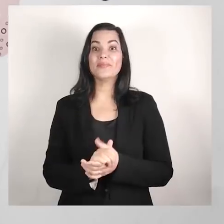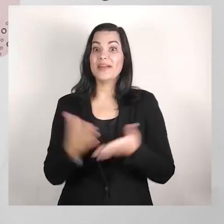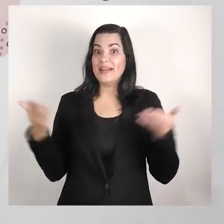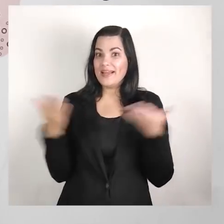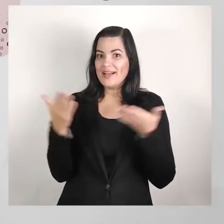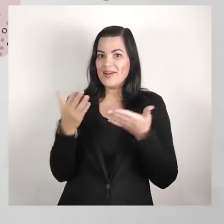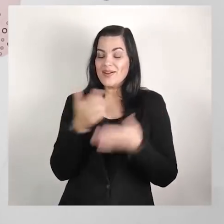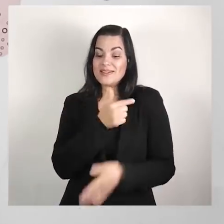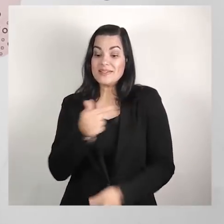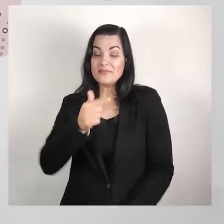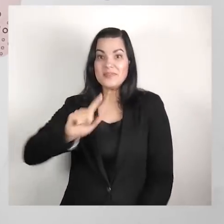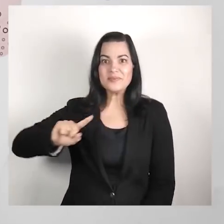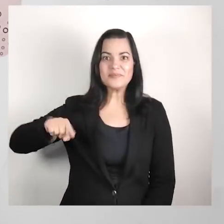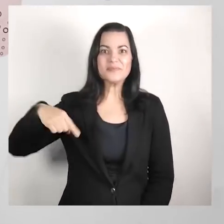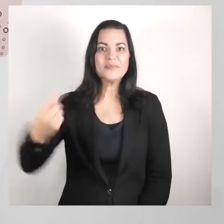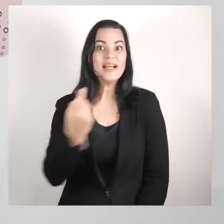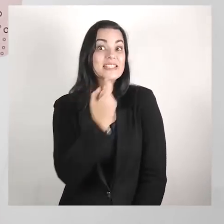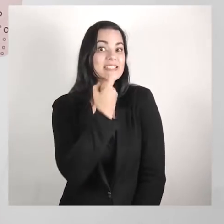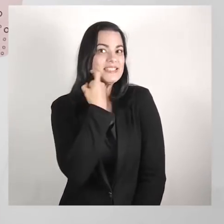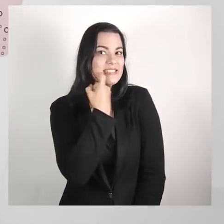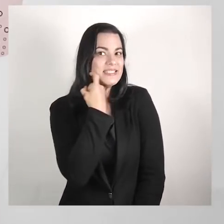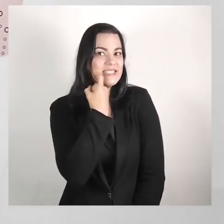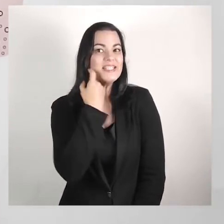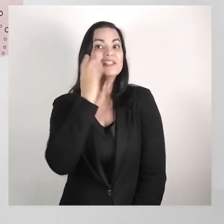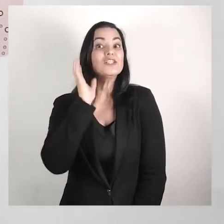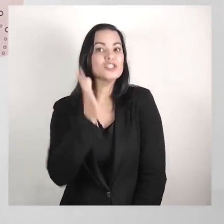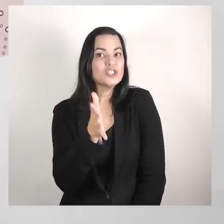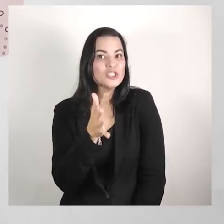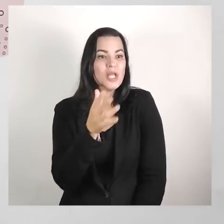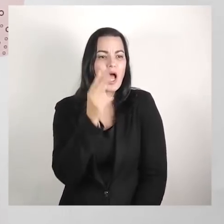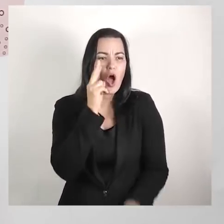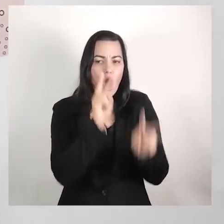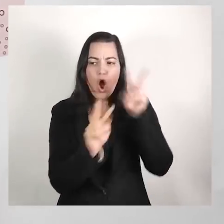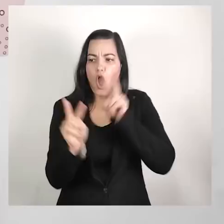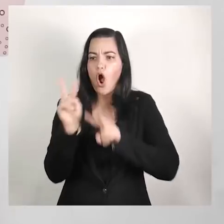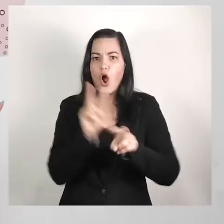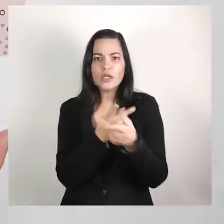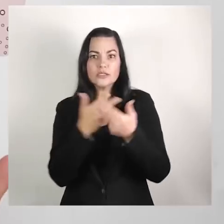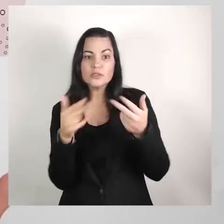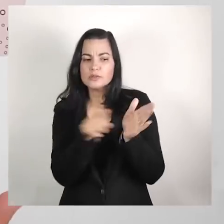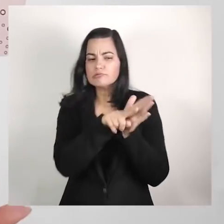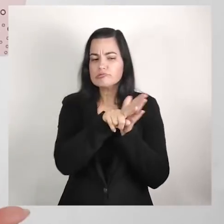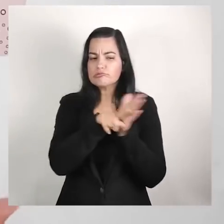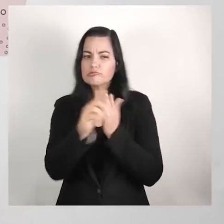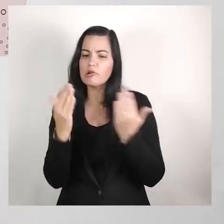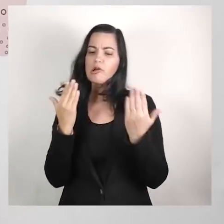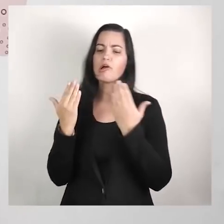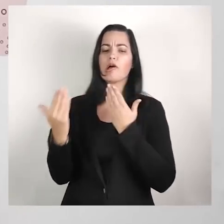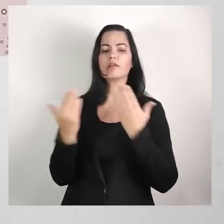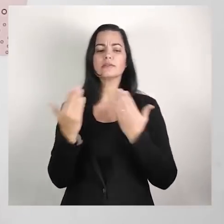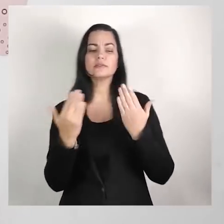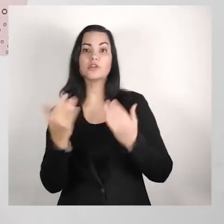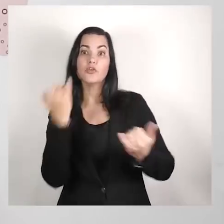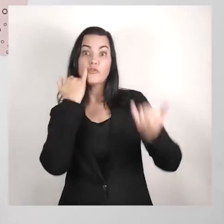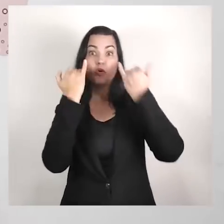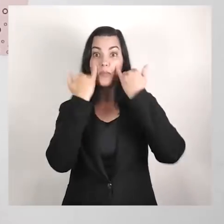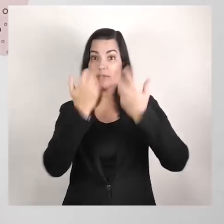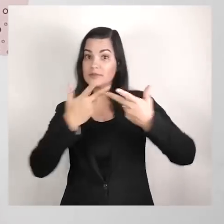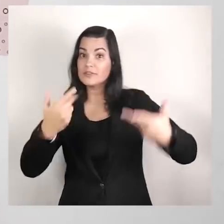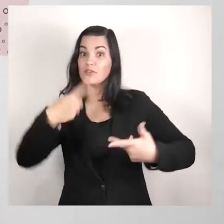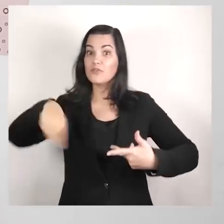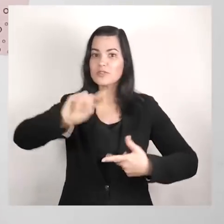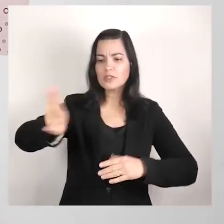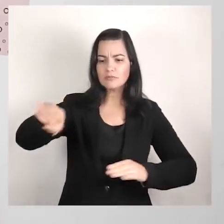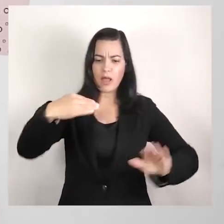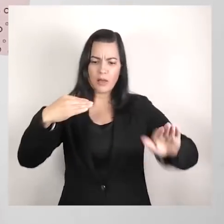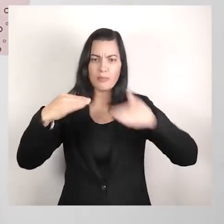Viu só quanta coisa legal? Então agora, a semana que vem, na sexta-feira, nós já estamos olhando